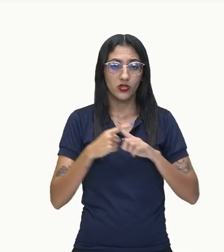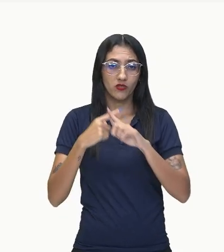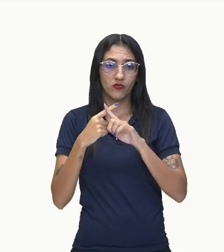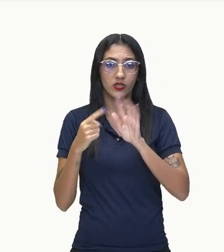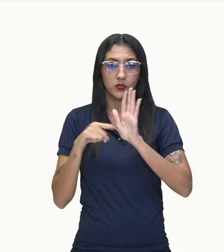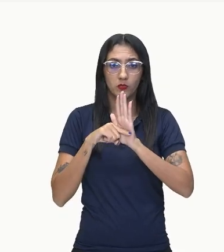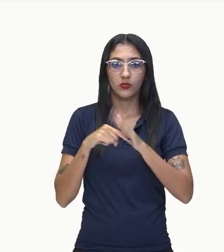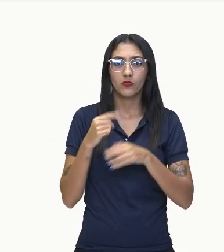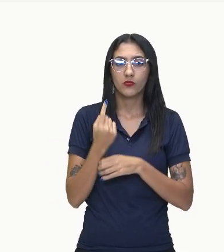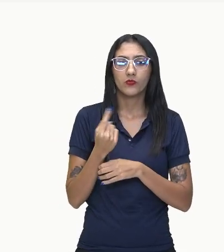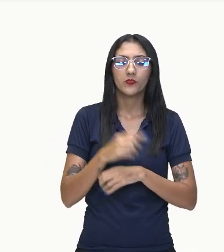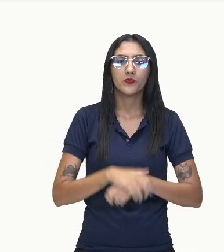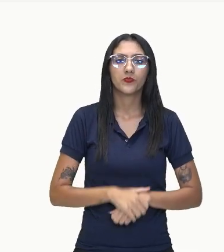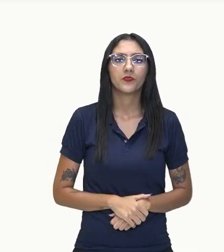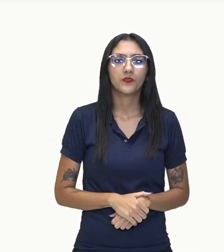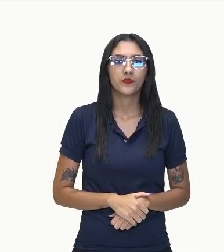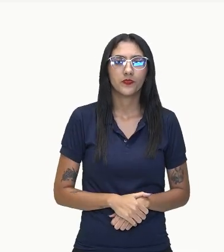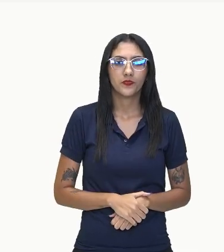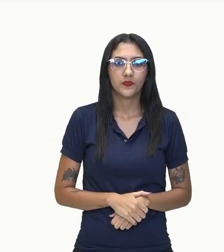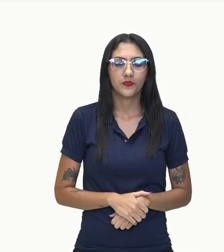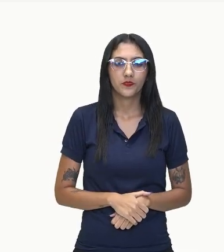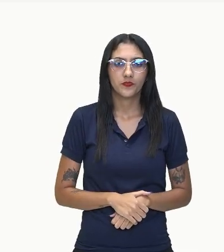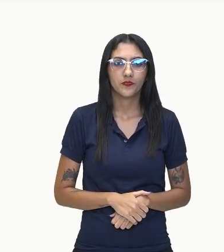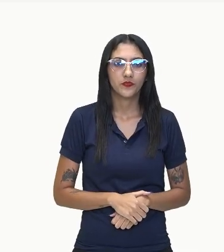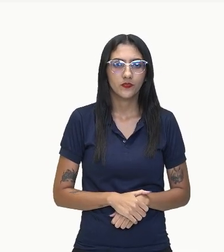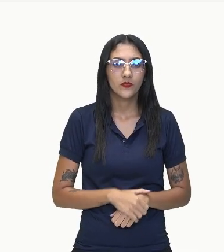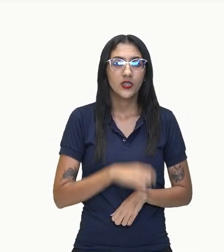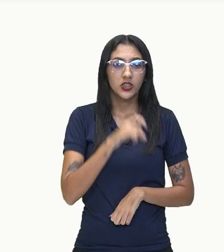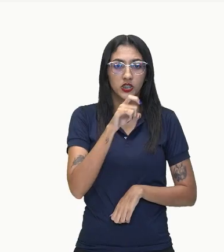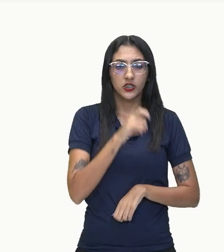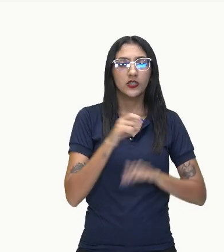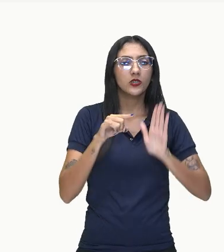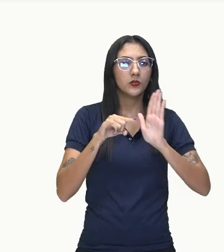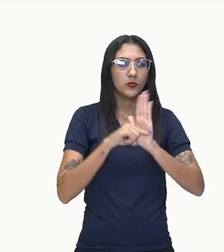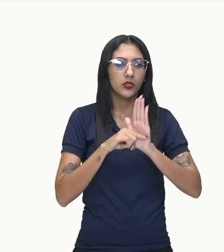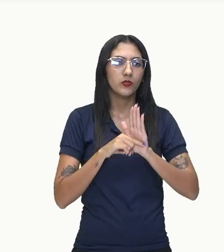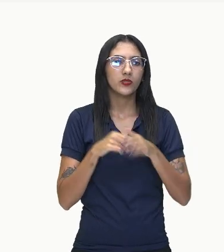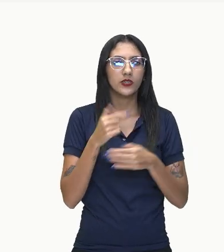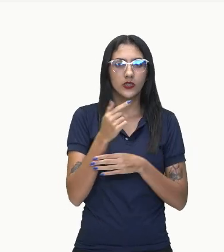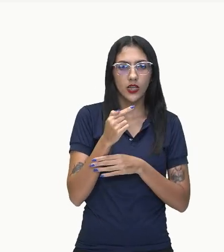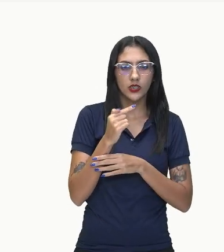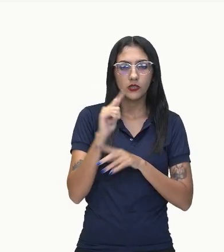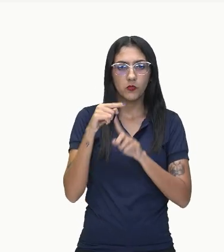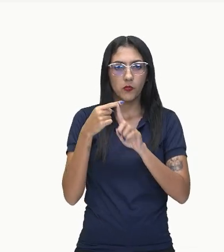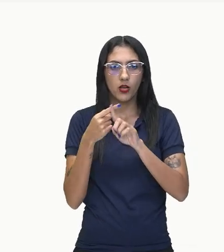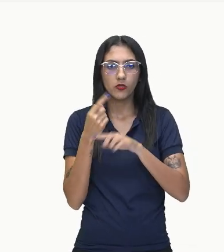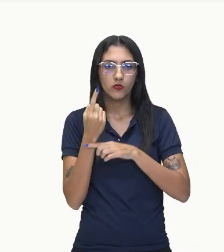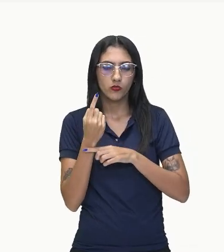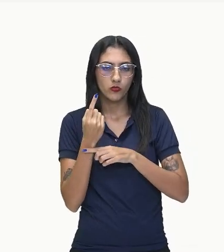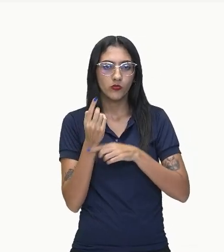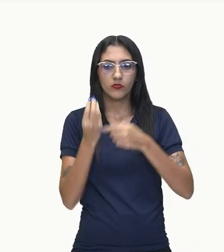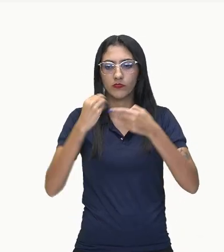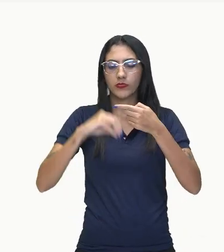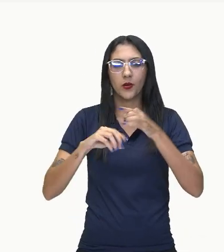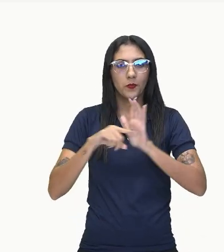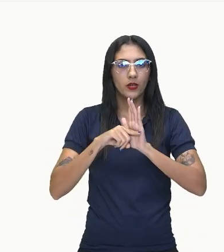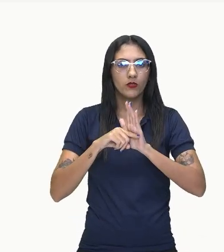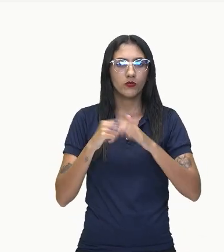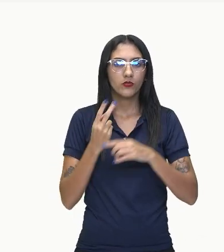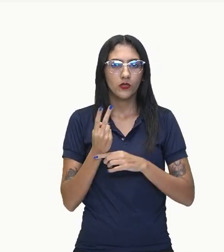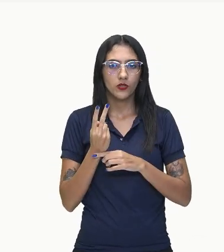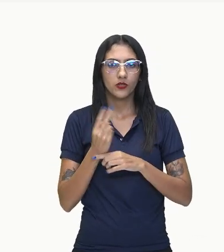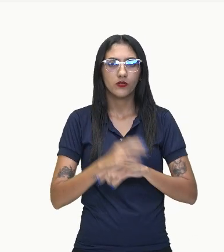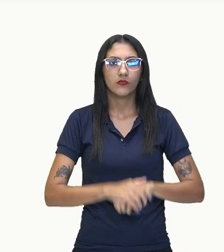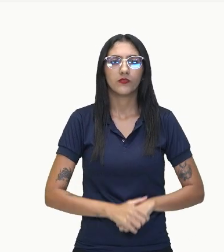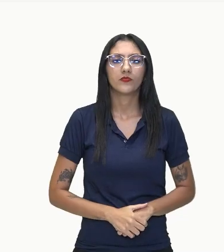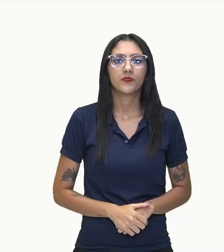negativo. Então, x vai ser menos 7, mais ou menos 1, sobre menos 2. E agora a gente